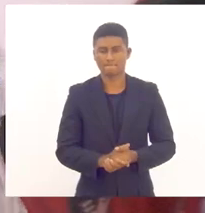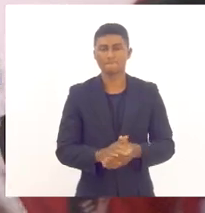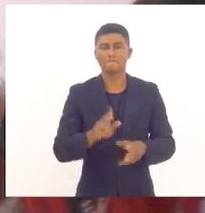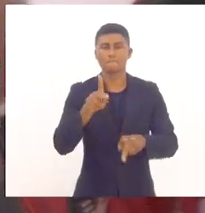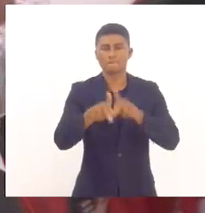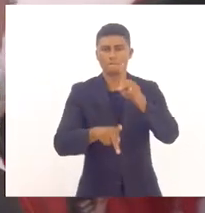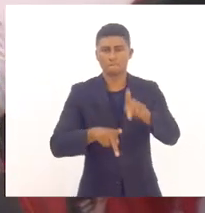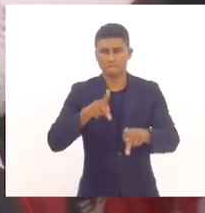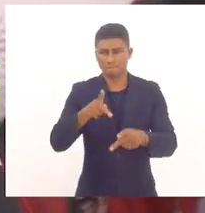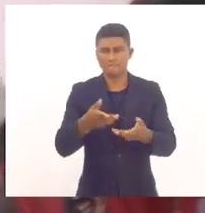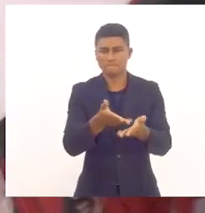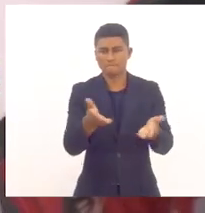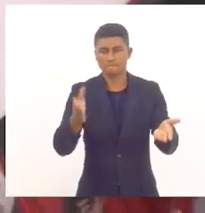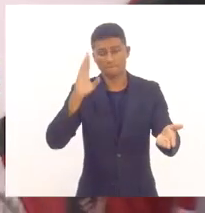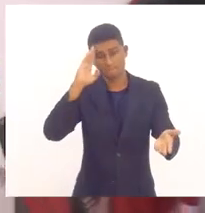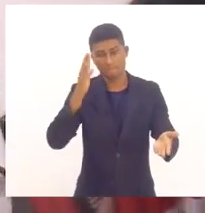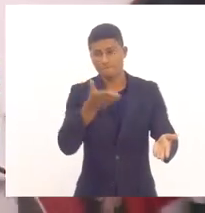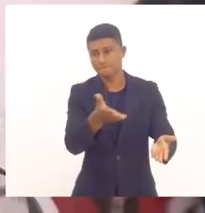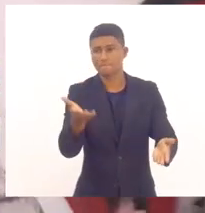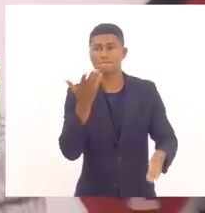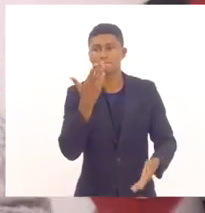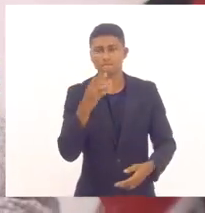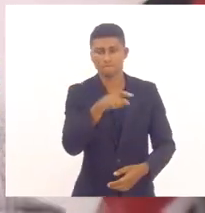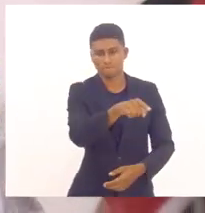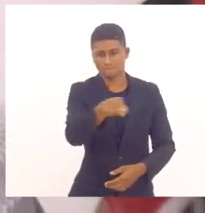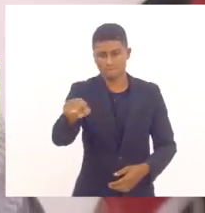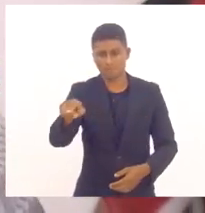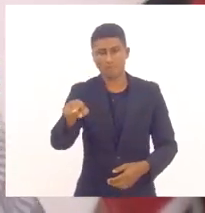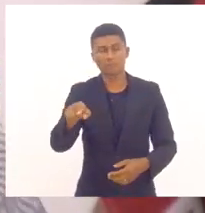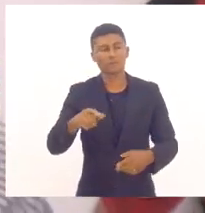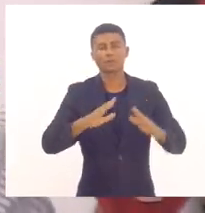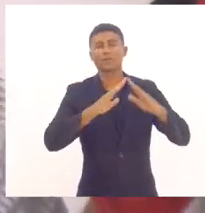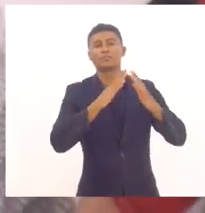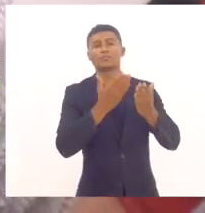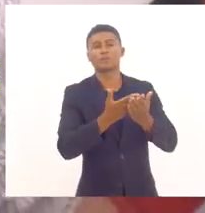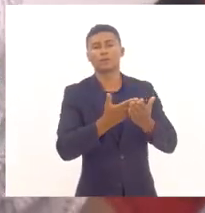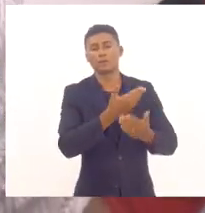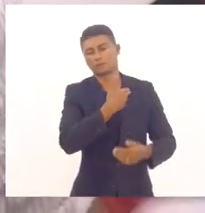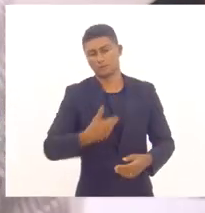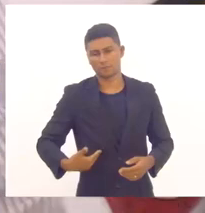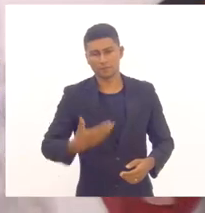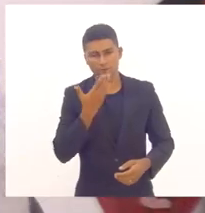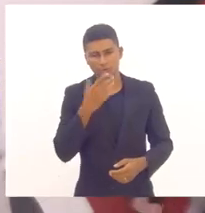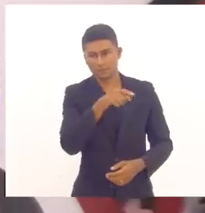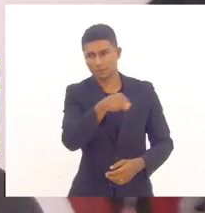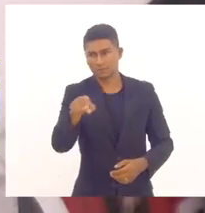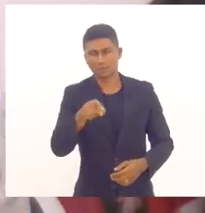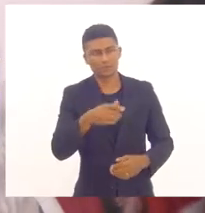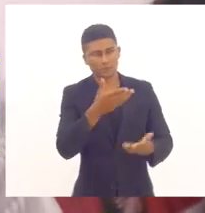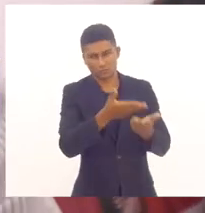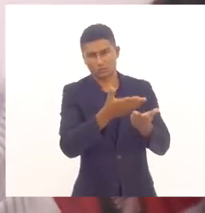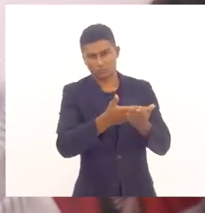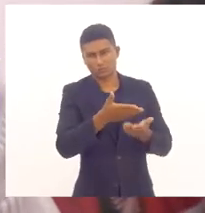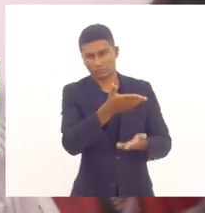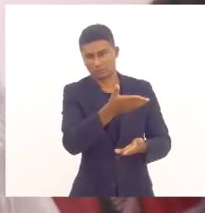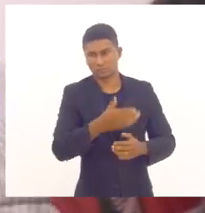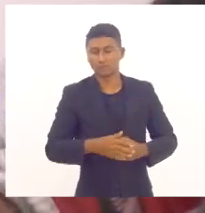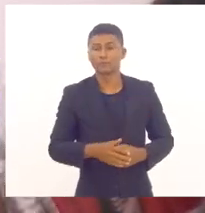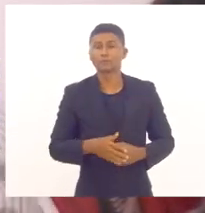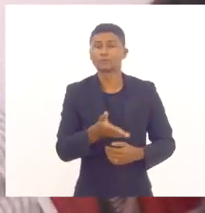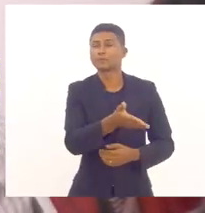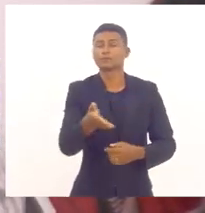população, principalmente as crianças que estão lá dentro das escolas públicas, né, elas carecem